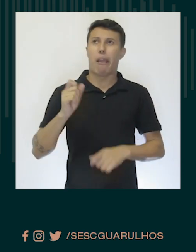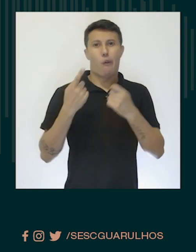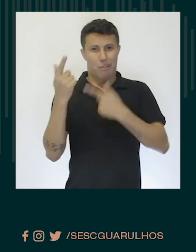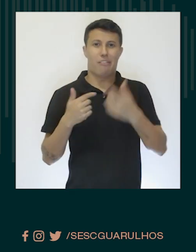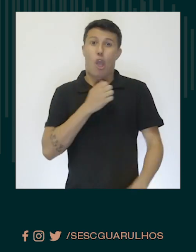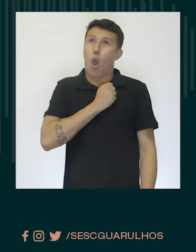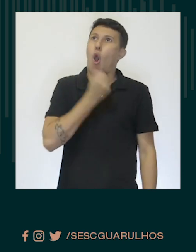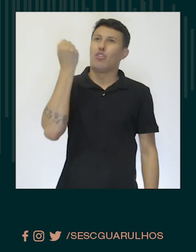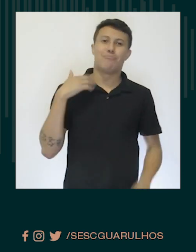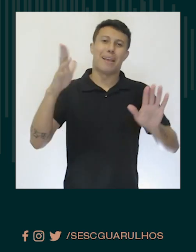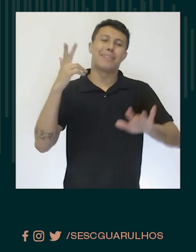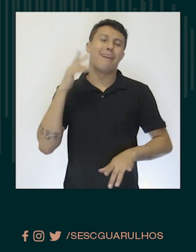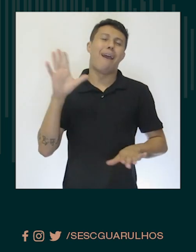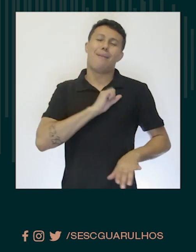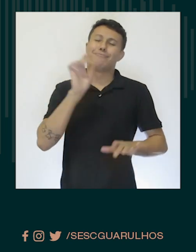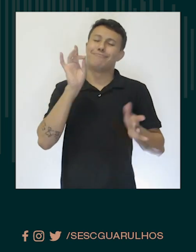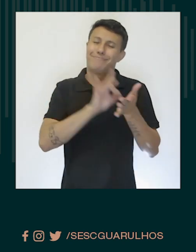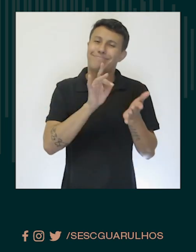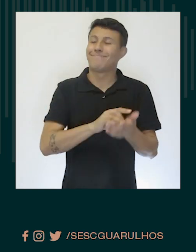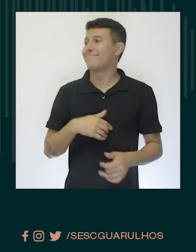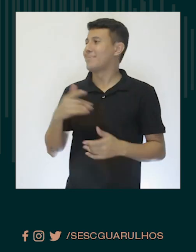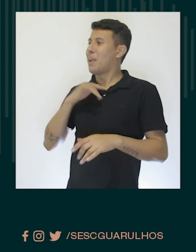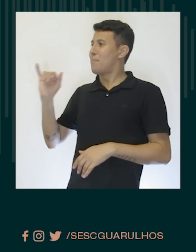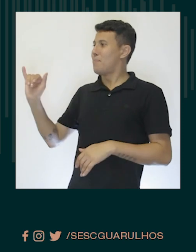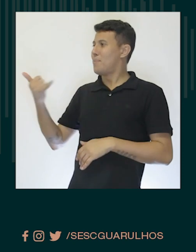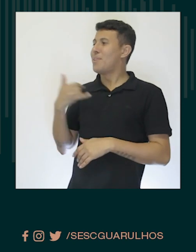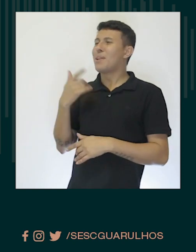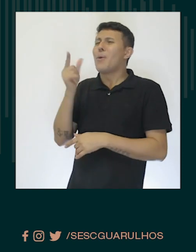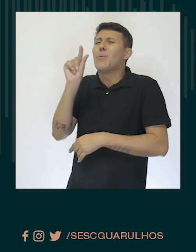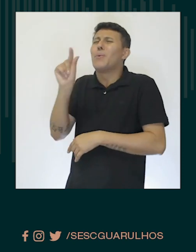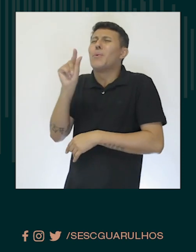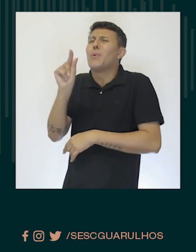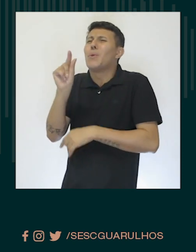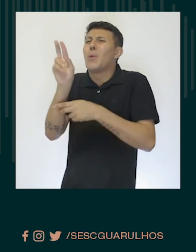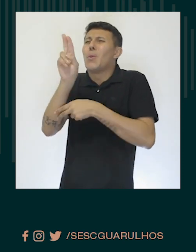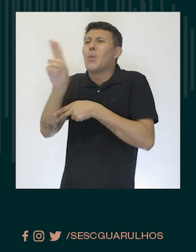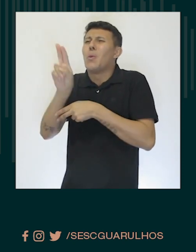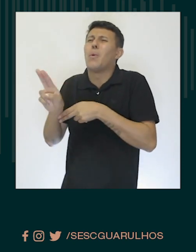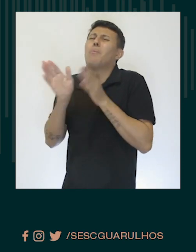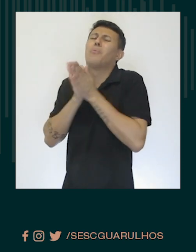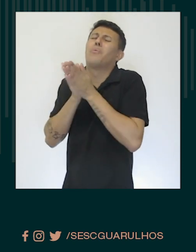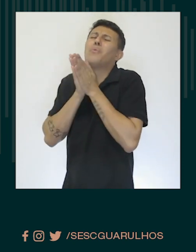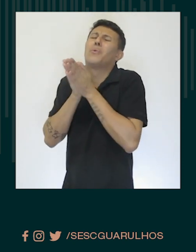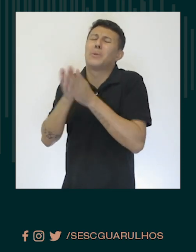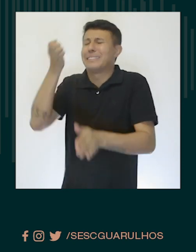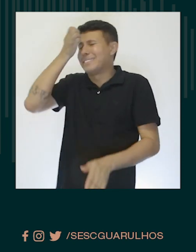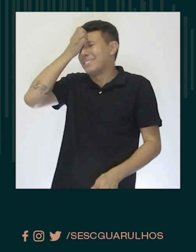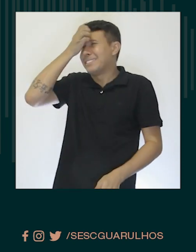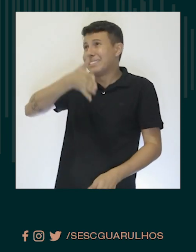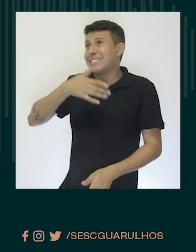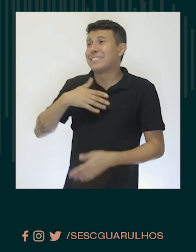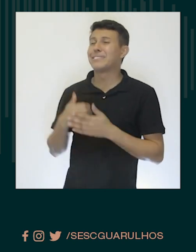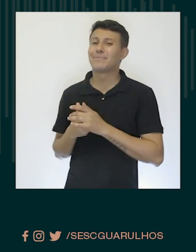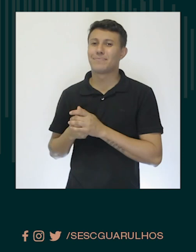aproveitar. Deixa eu só falar mais dois nomes aí. Um que já se apresentou no Sesc, que é o Raízes de Baobá,